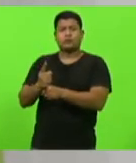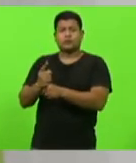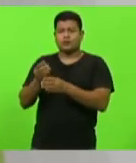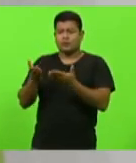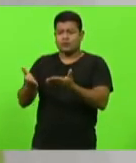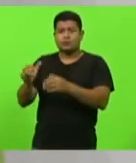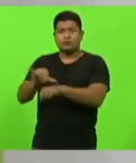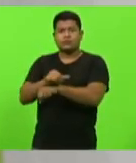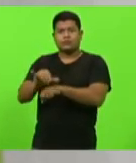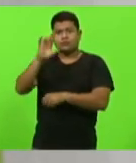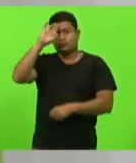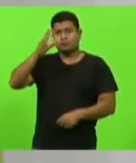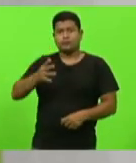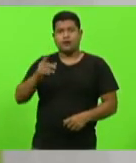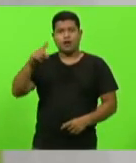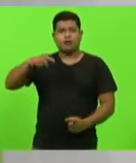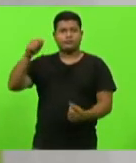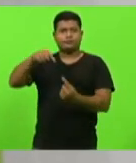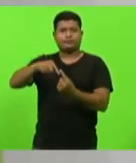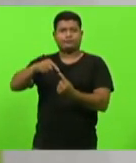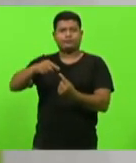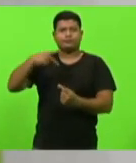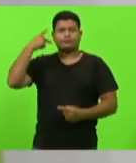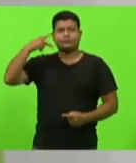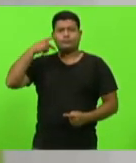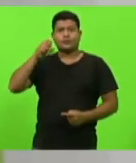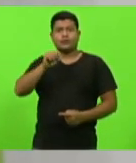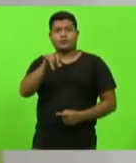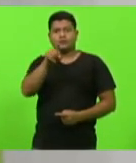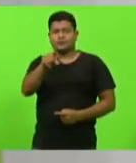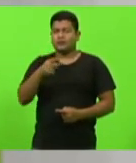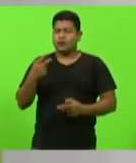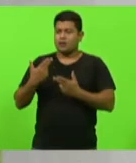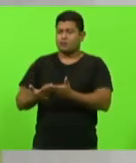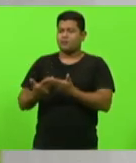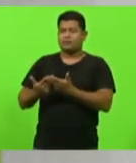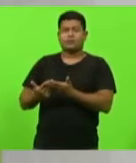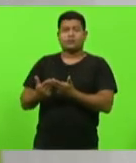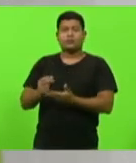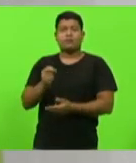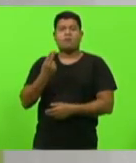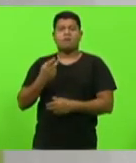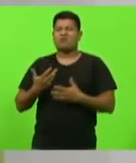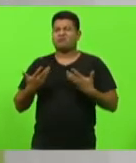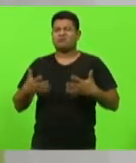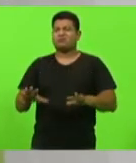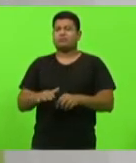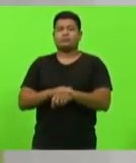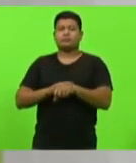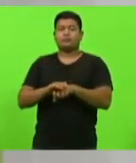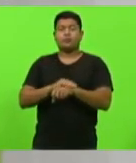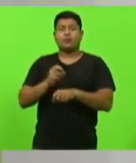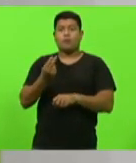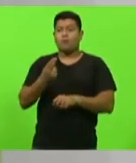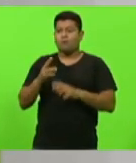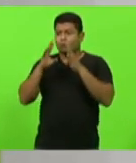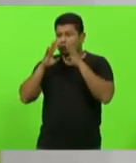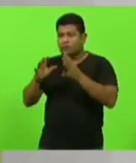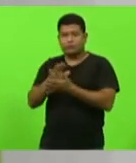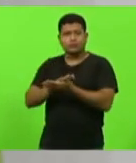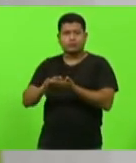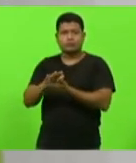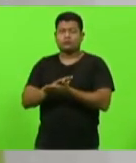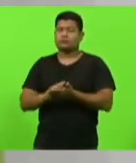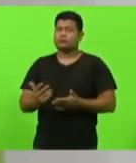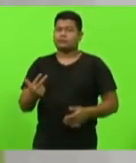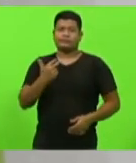da política. Quem não tem paciência, quem não gosta de conversar, quem não sabe ouvir, não pode